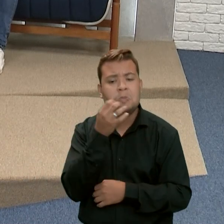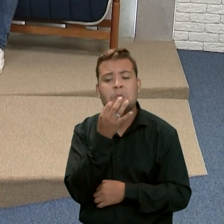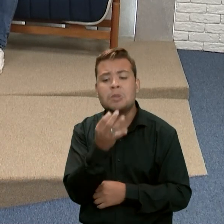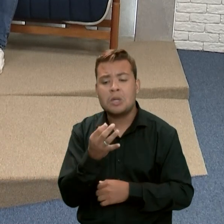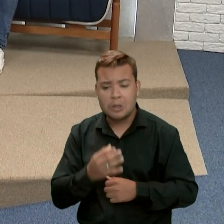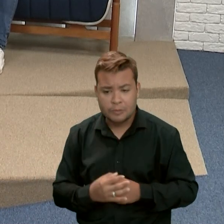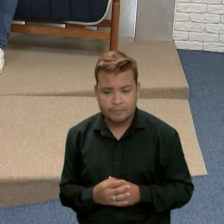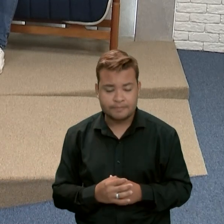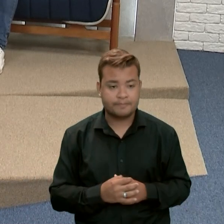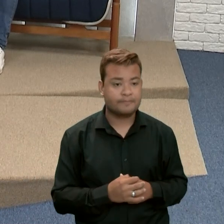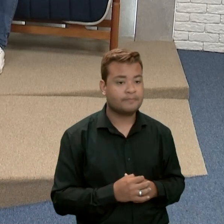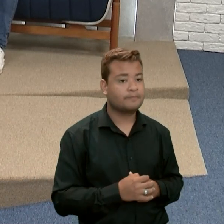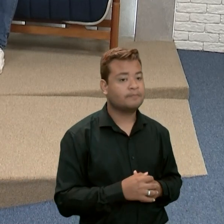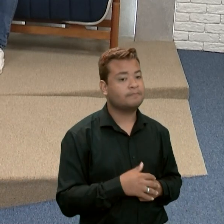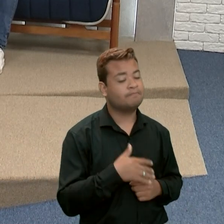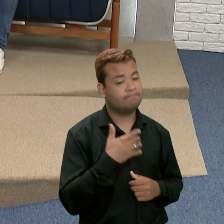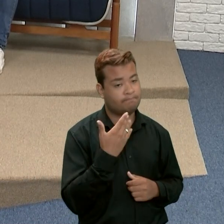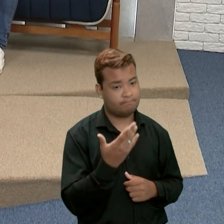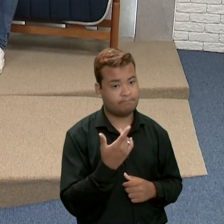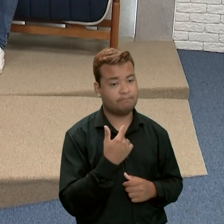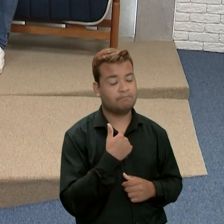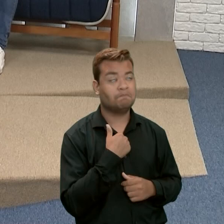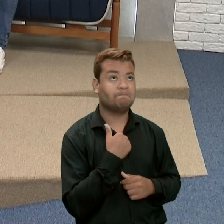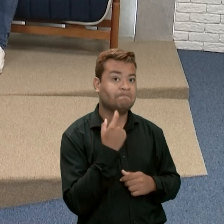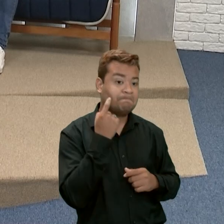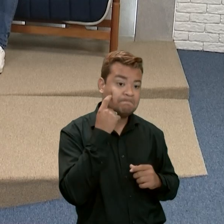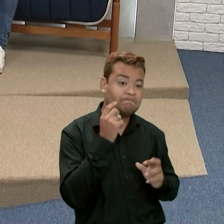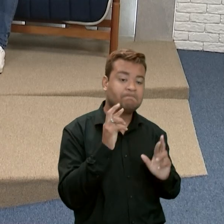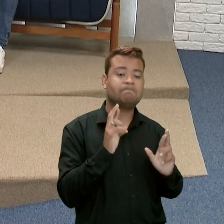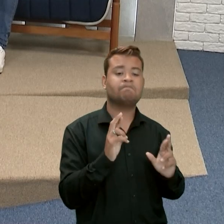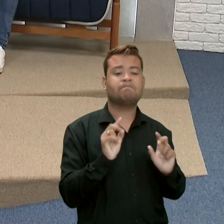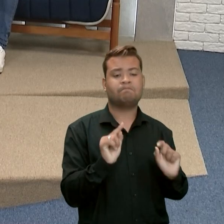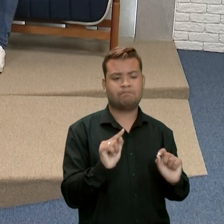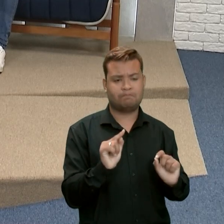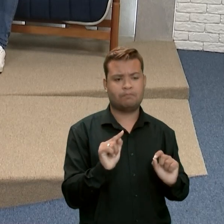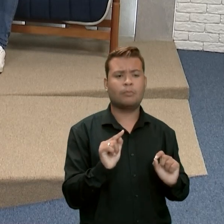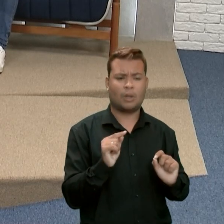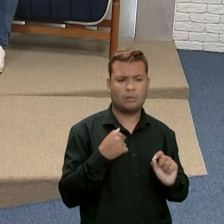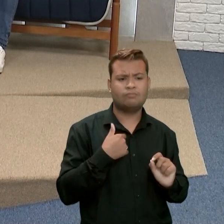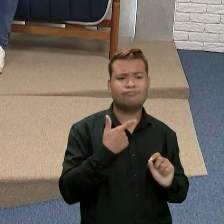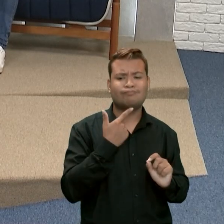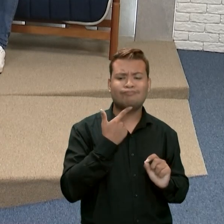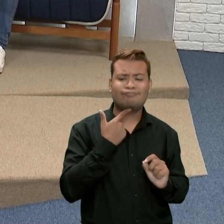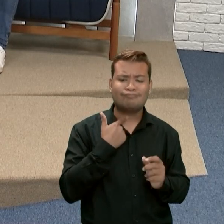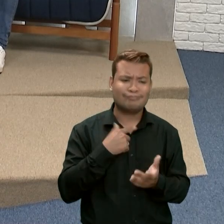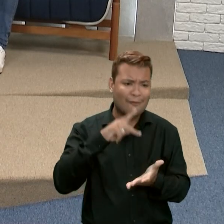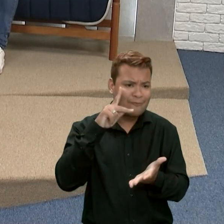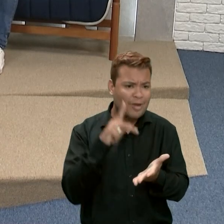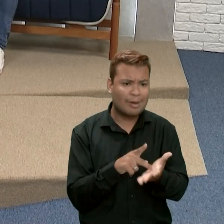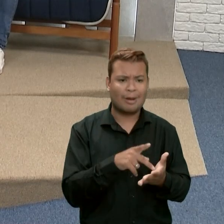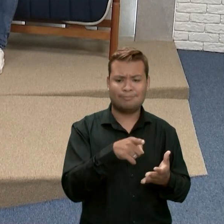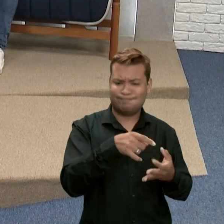A expectativa é que, primeiro, eu gostaria muito que isso se consolidasse. Então,